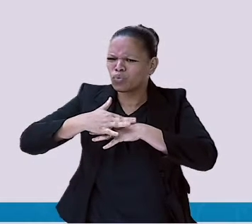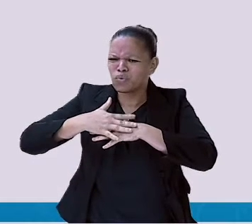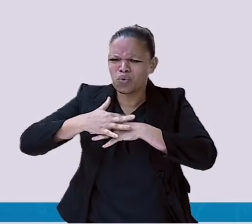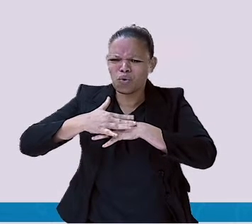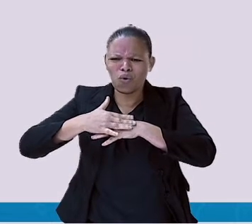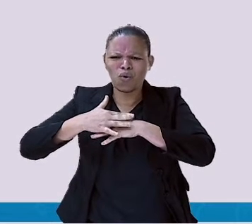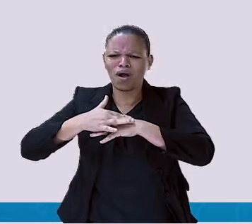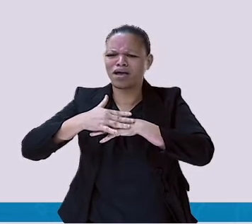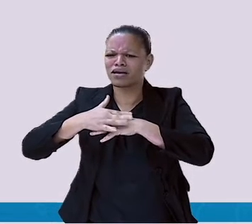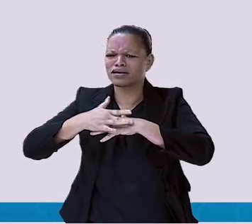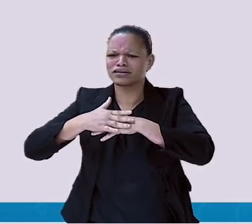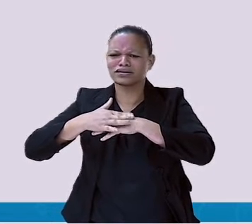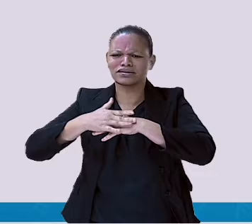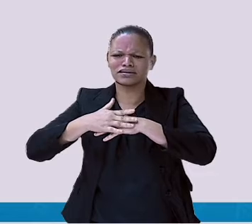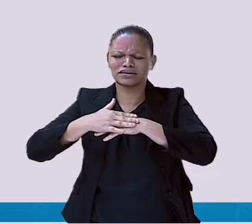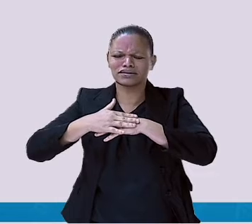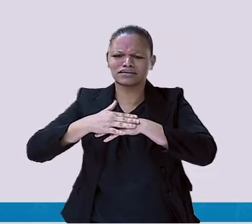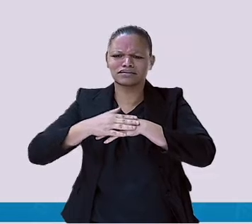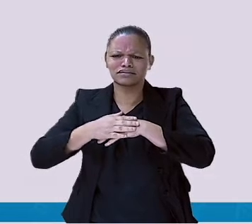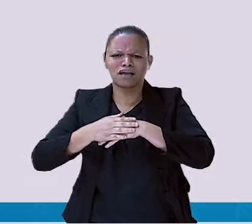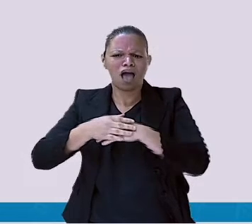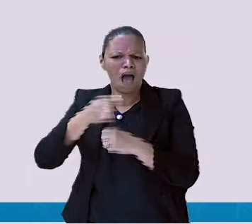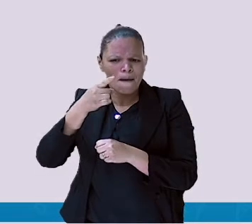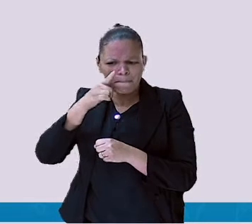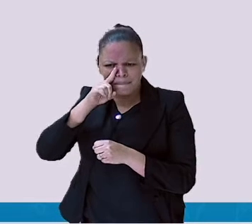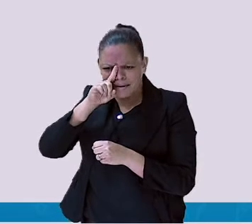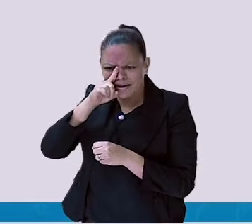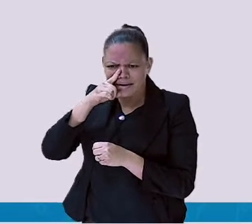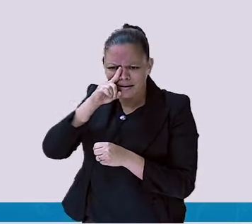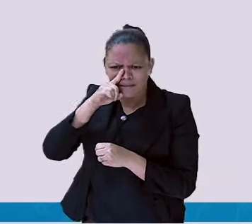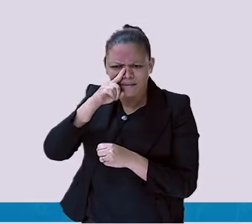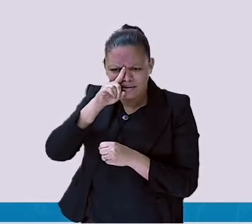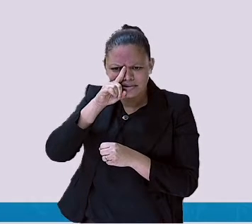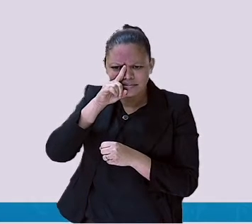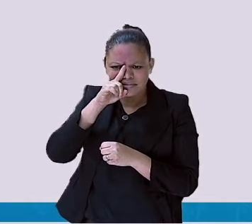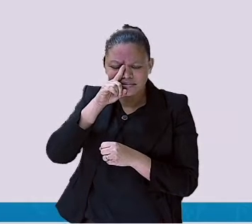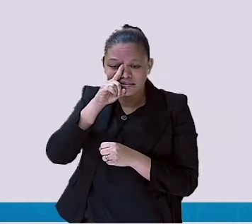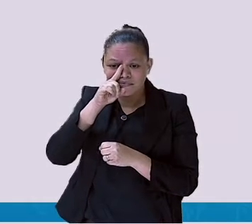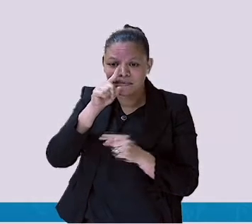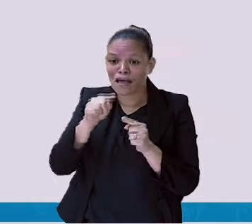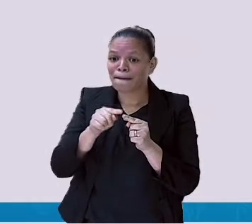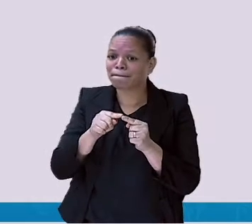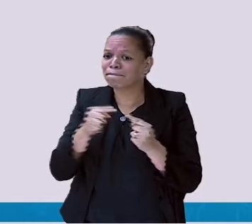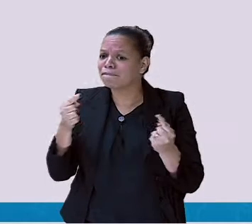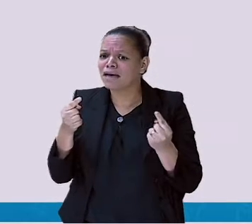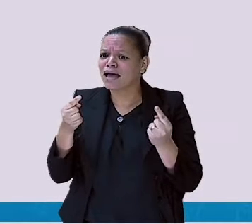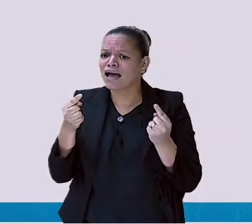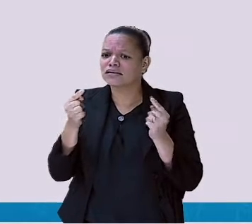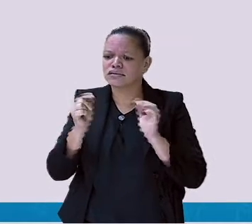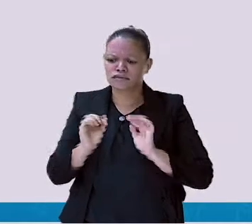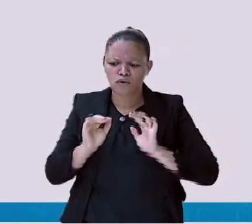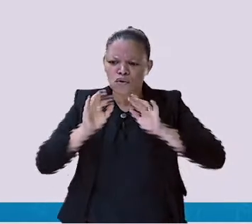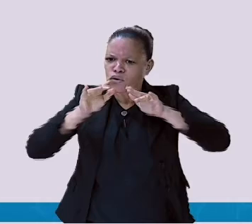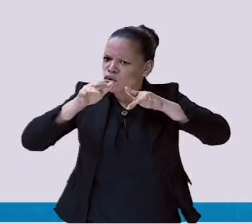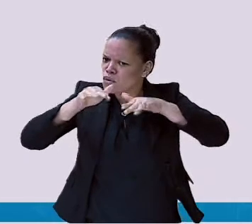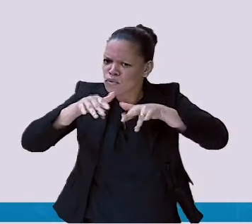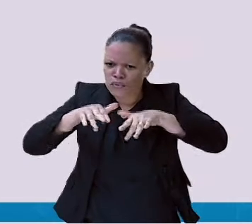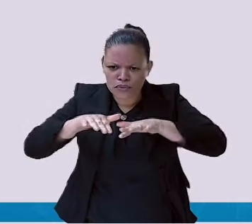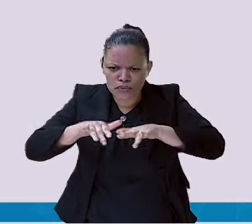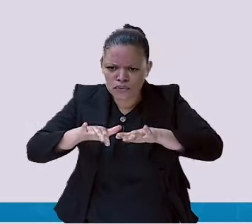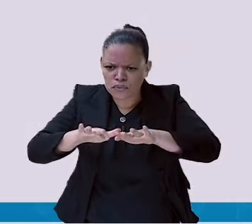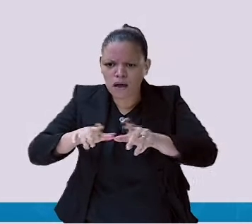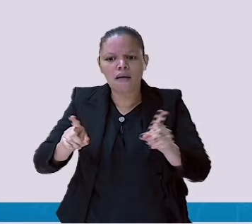crônicas, elas não são transmissíveis, você não pega isso de ninguém, ok? Mas elas podem